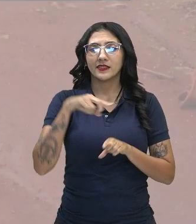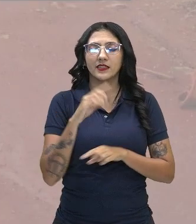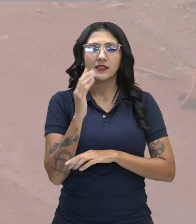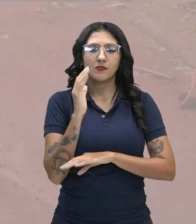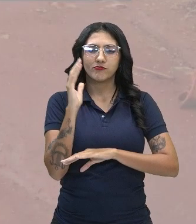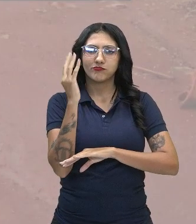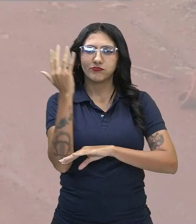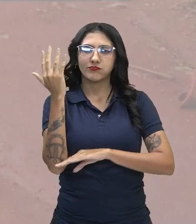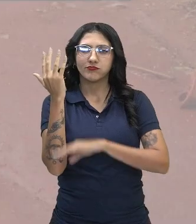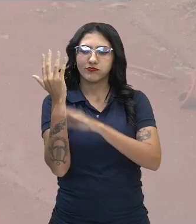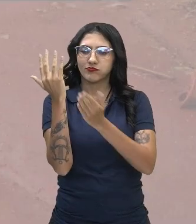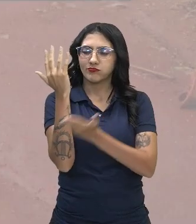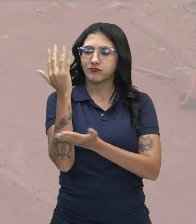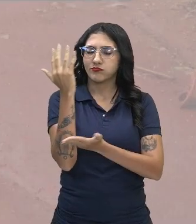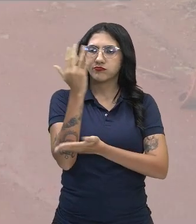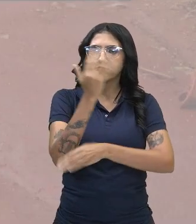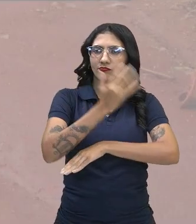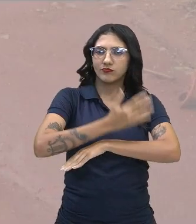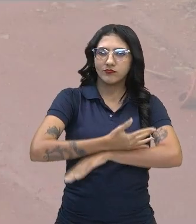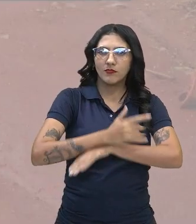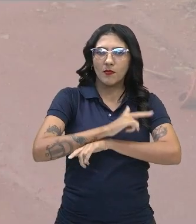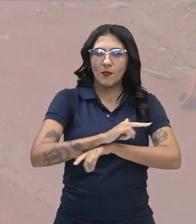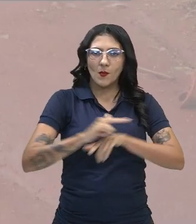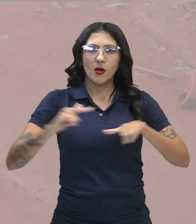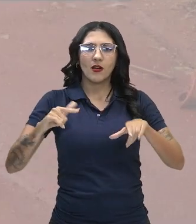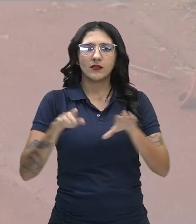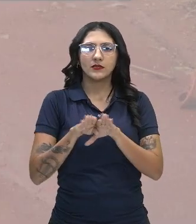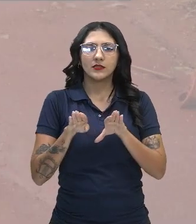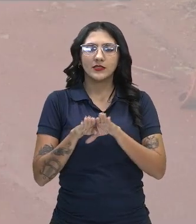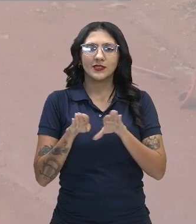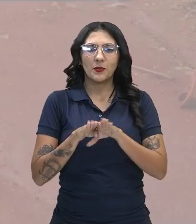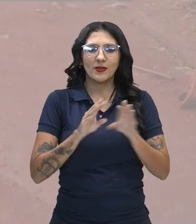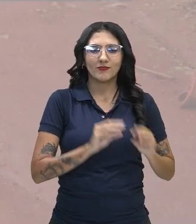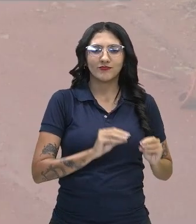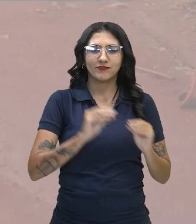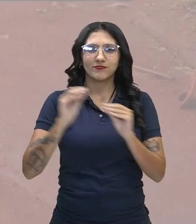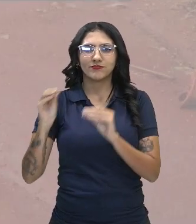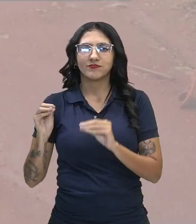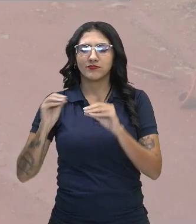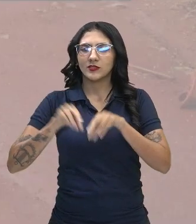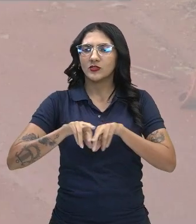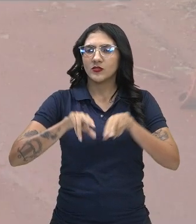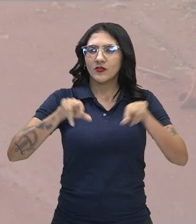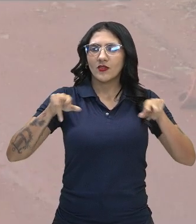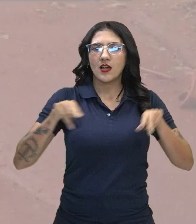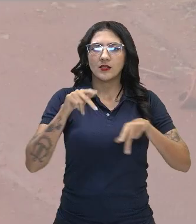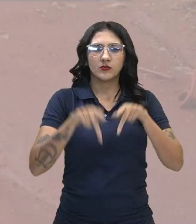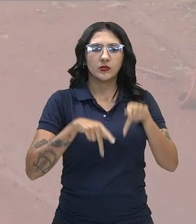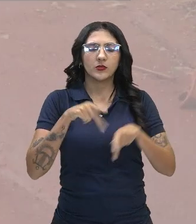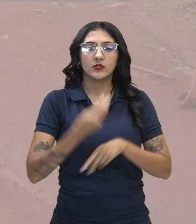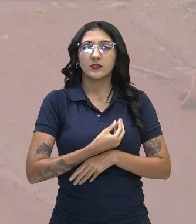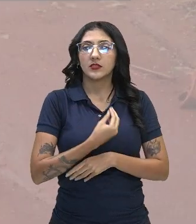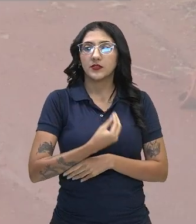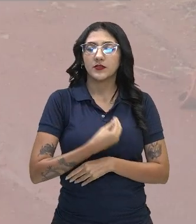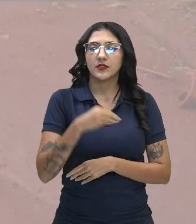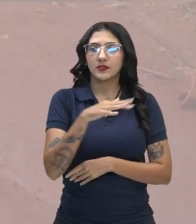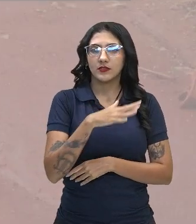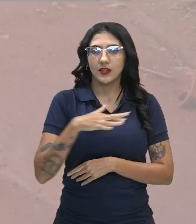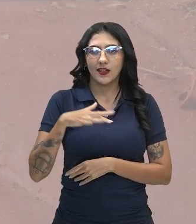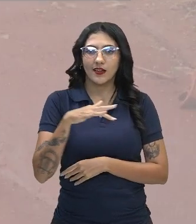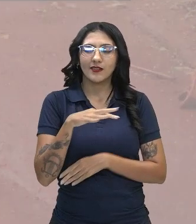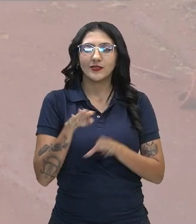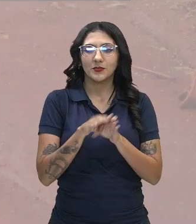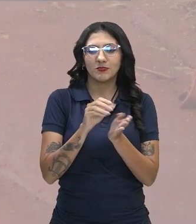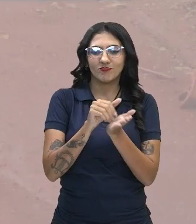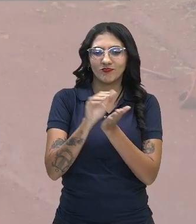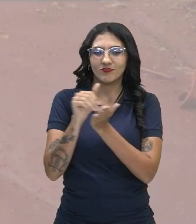e o deslocamento de diversas comunidades que habitavam a região e acabaram sendo expulsas